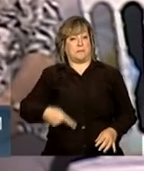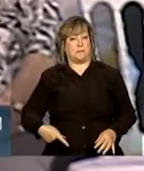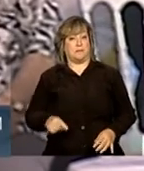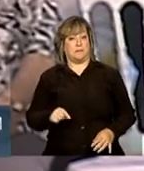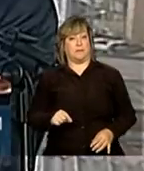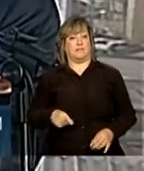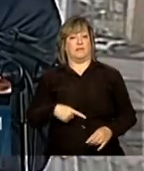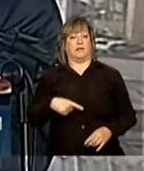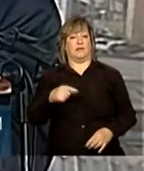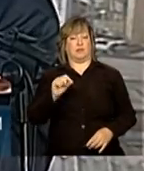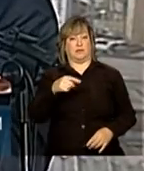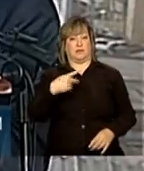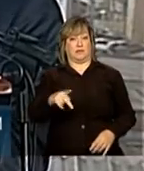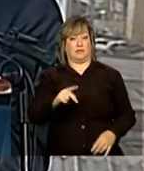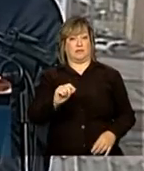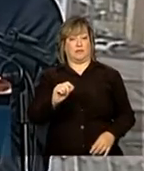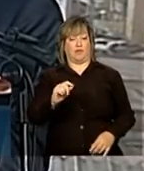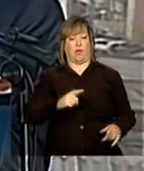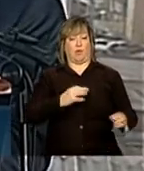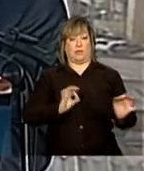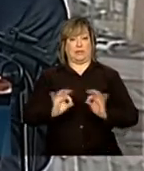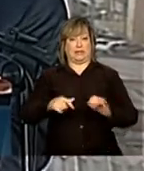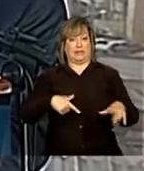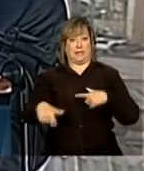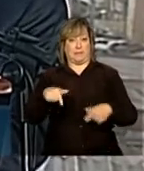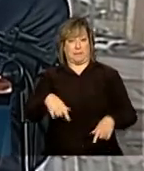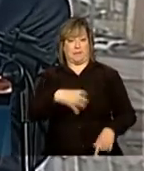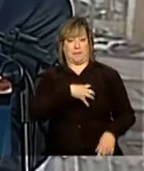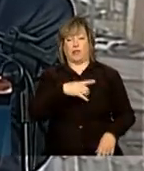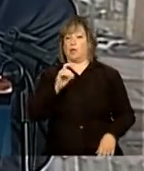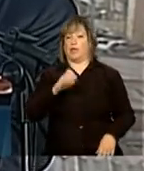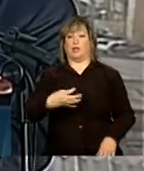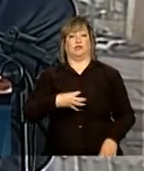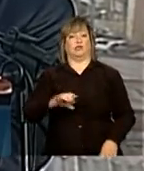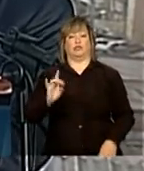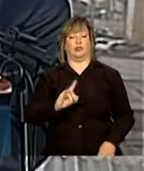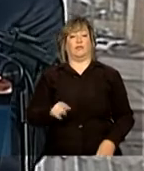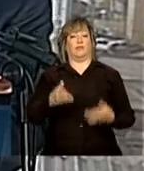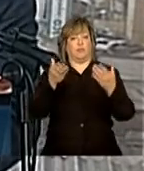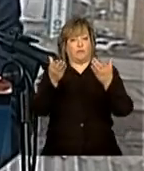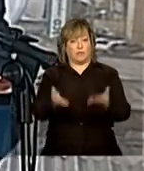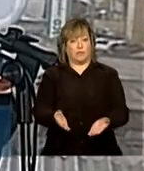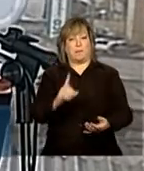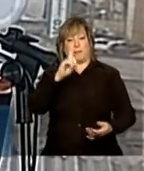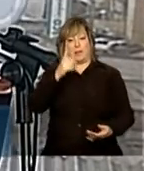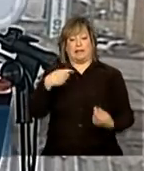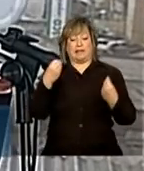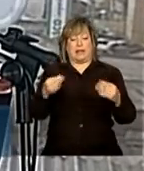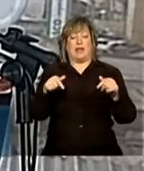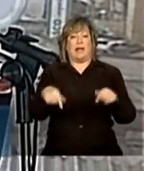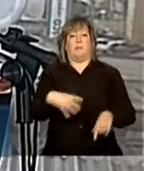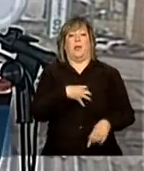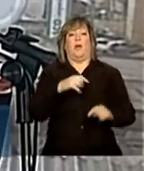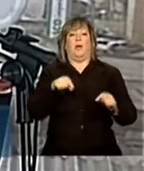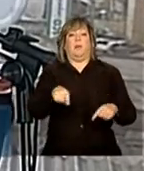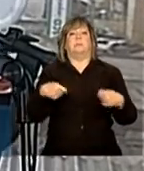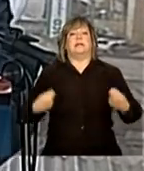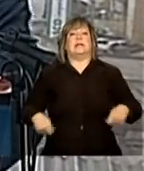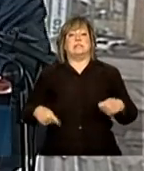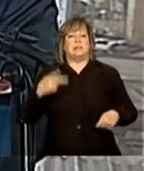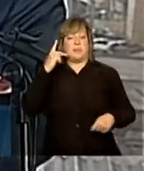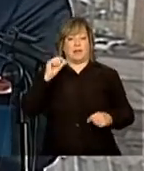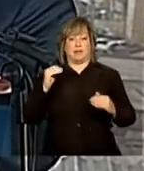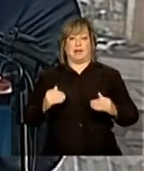Bahia não se restringe a Salvador. A Vossa Excelência determinou que desse à Bahia o que ela precisa para o seu